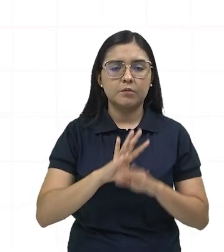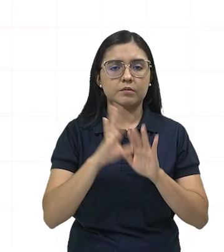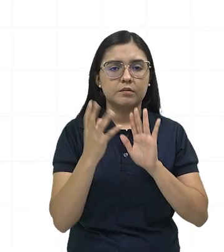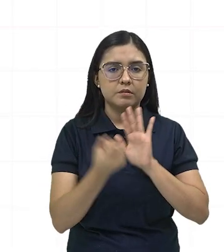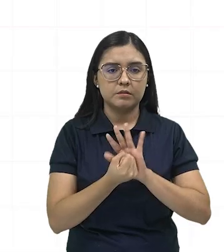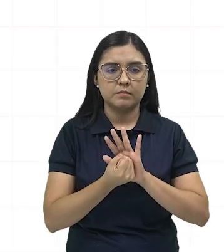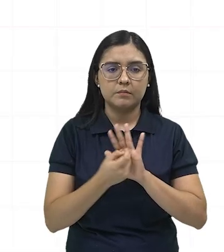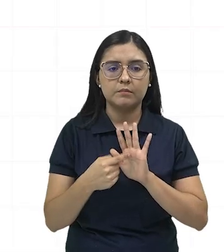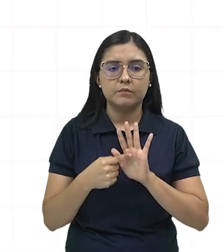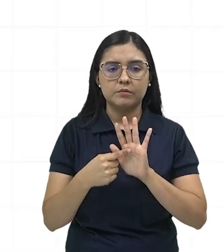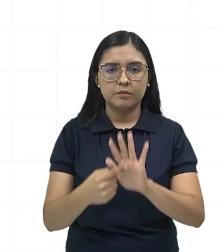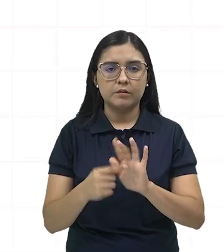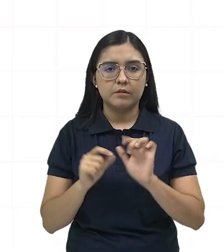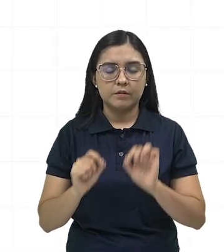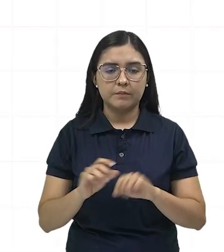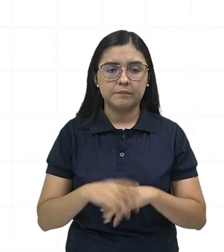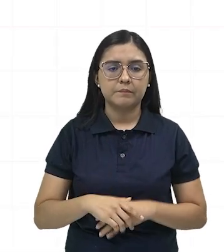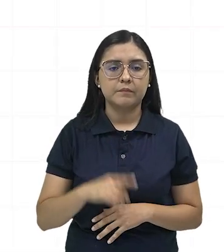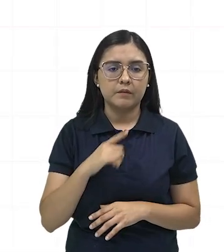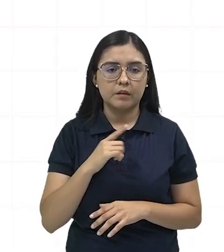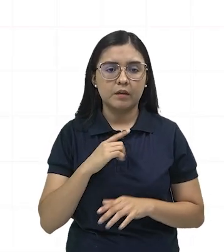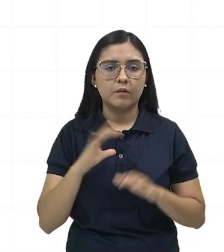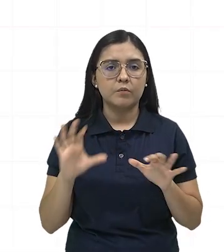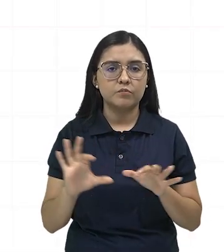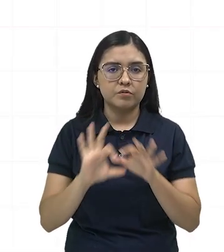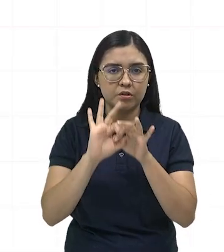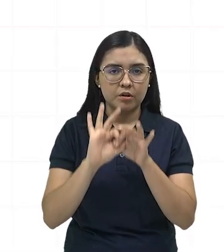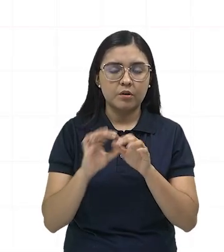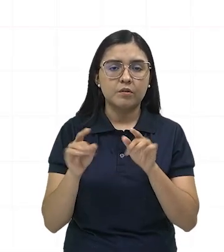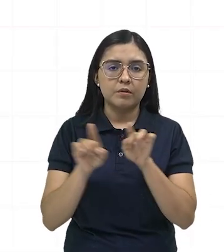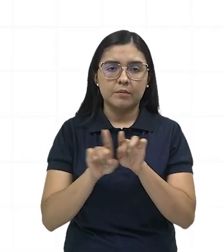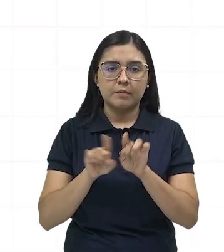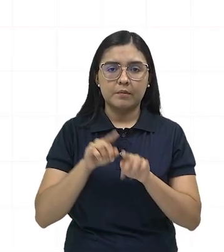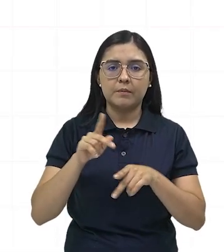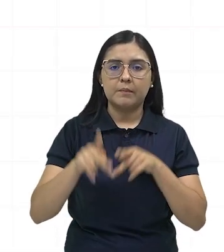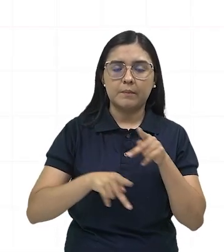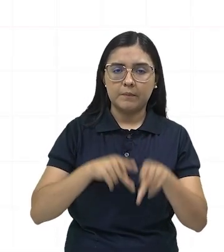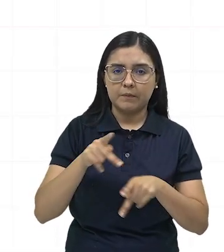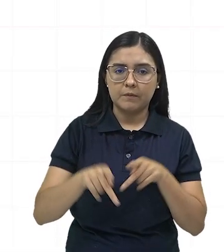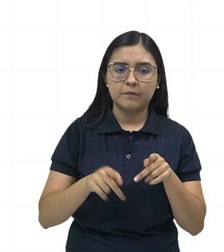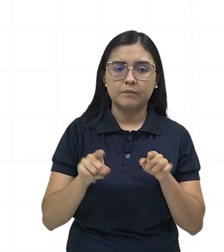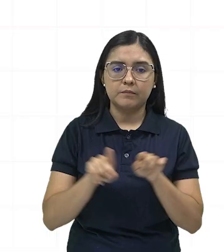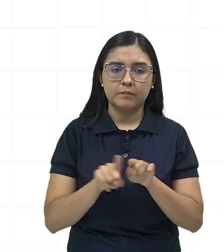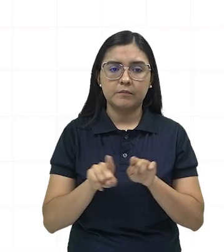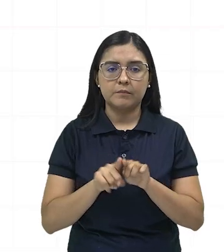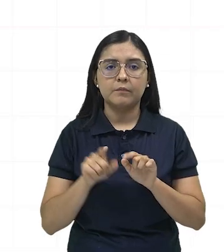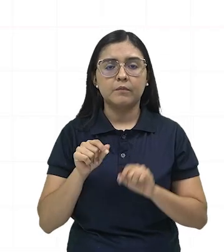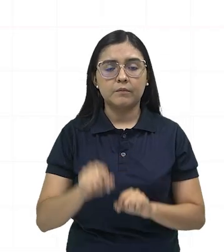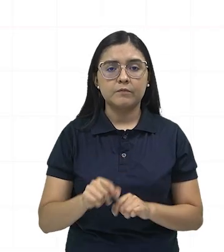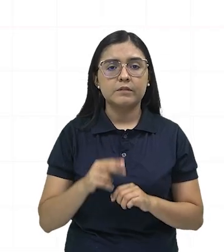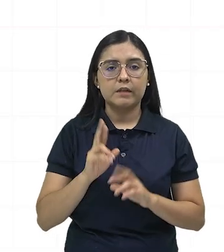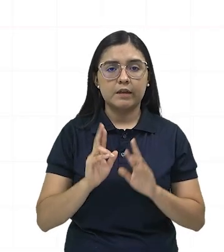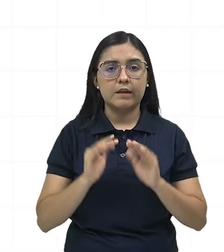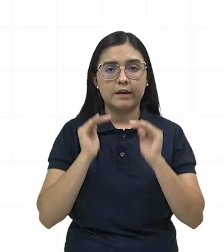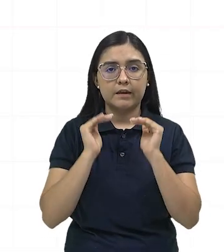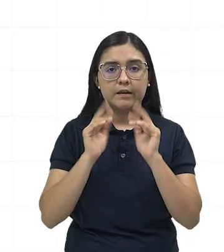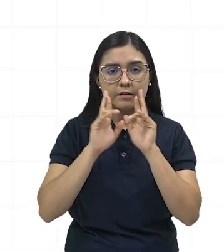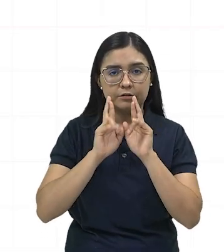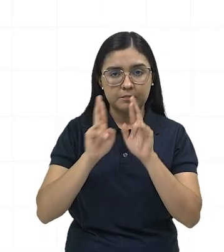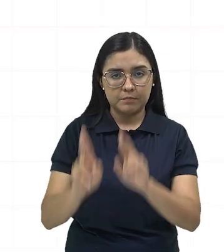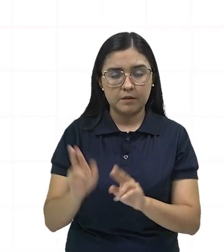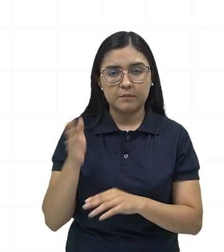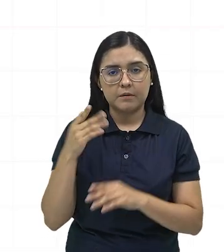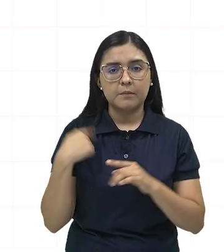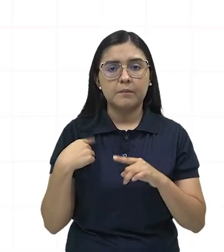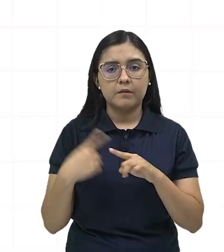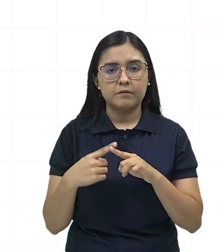trazer ideia de unidade para uma nação, né? Você respeita aquela bandeira porque você faz parte de um território. Nesse caso,